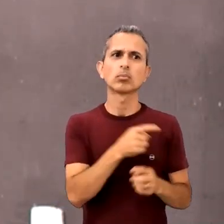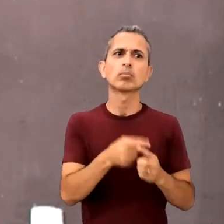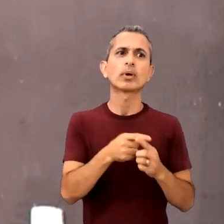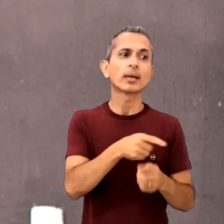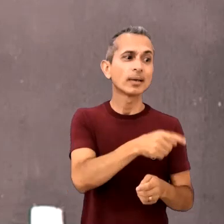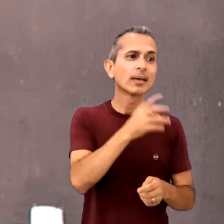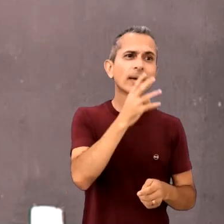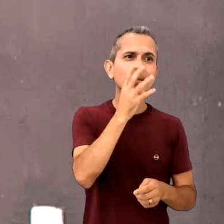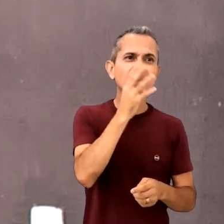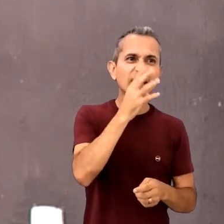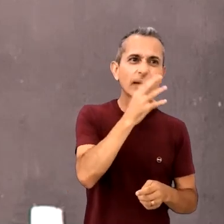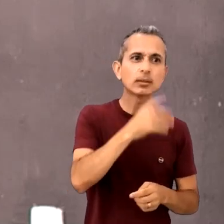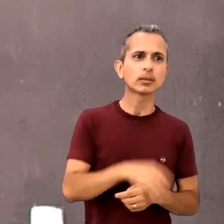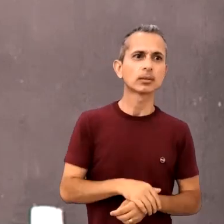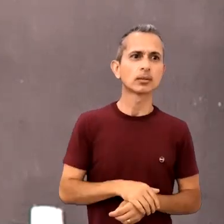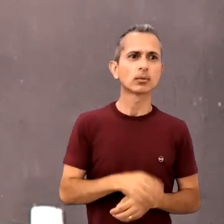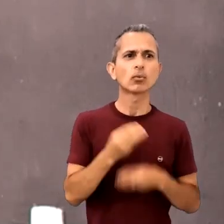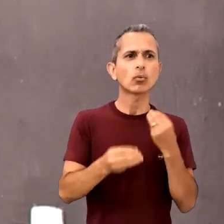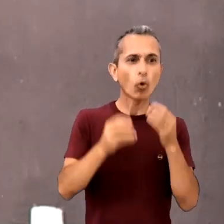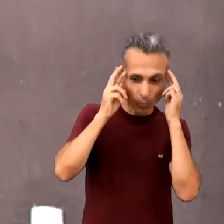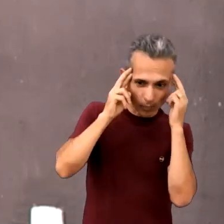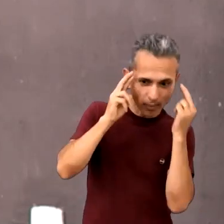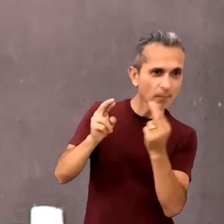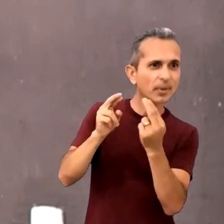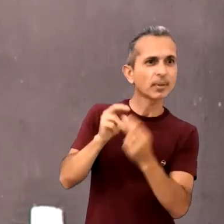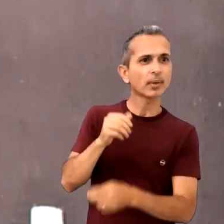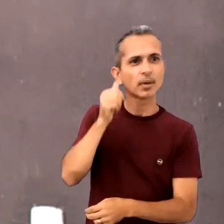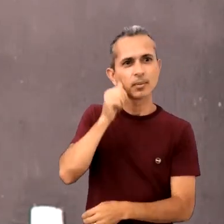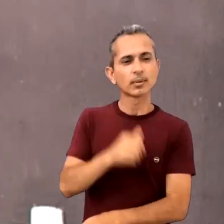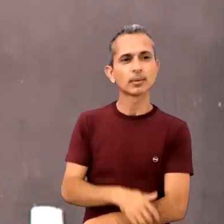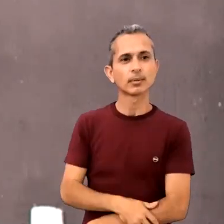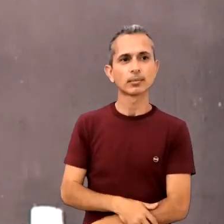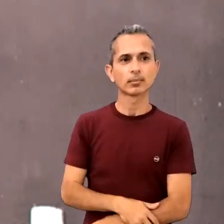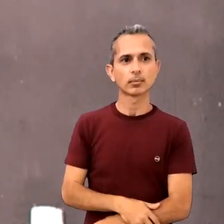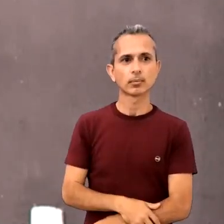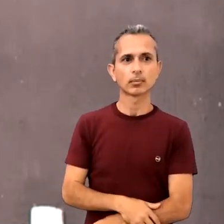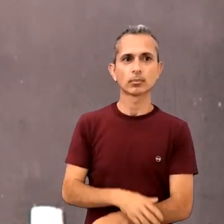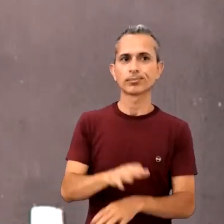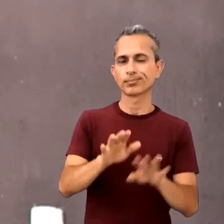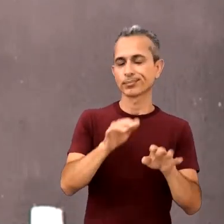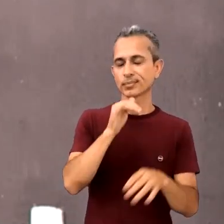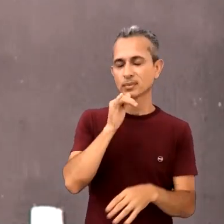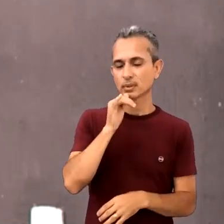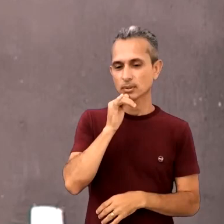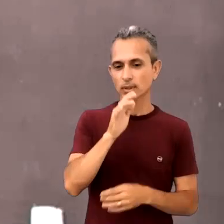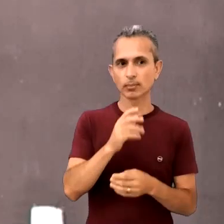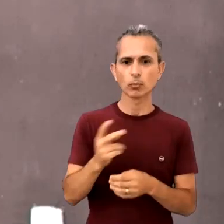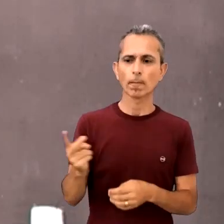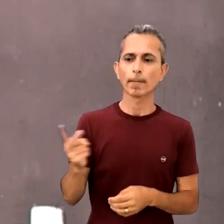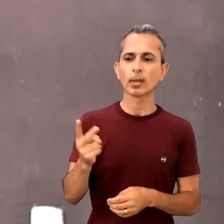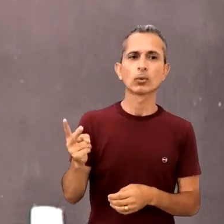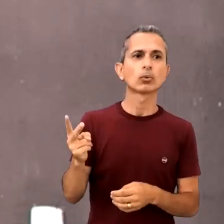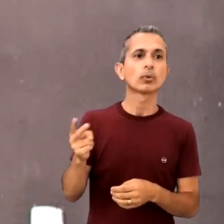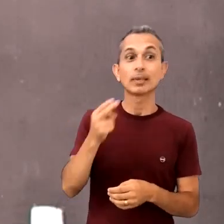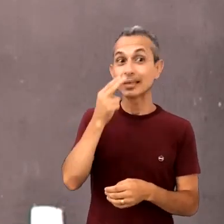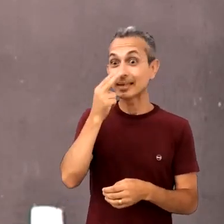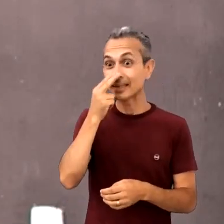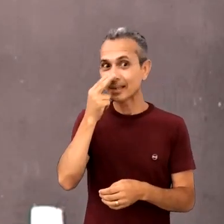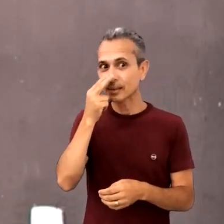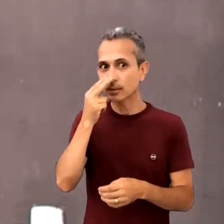Se dois jovens crentes já ficam o fogo tentando incendiar tudo e você, opa, se